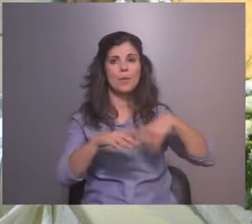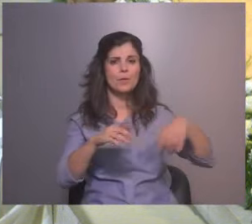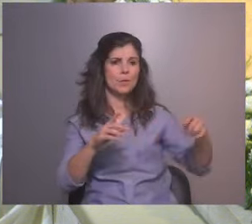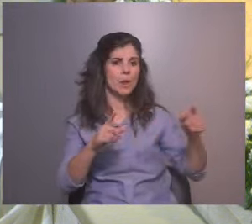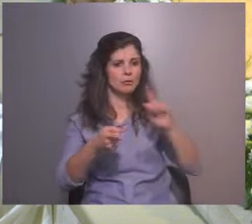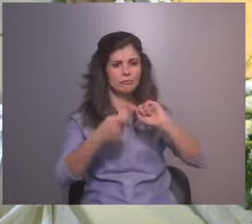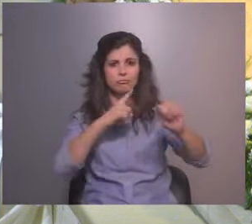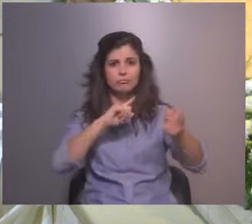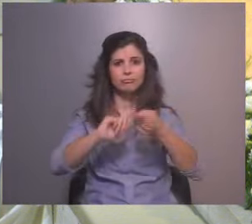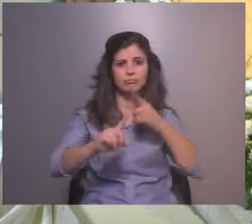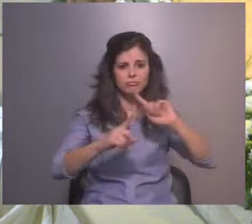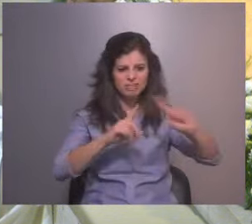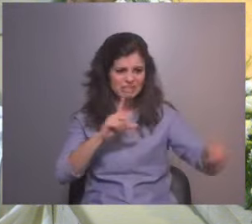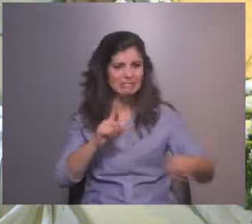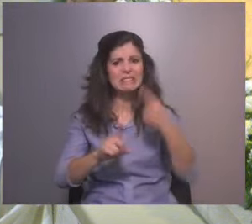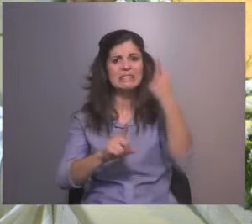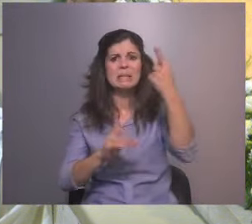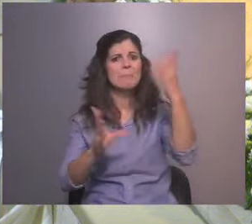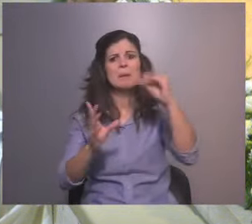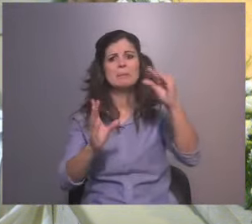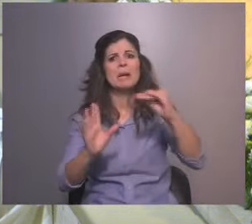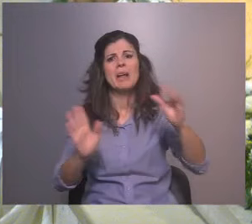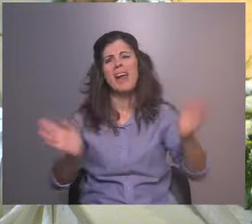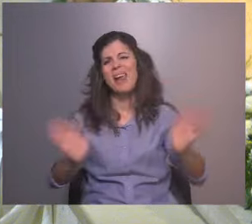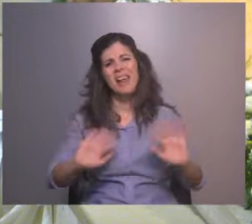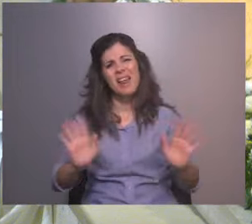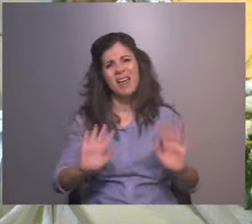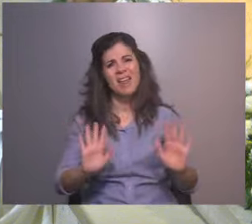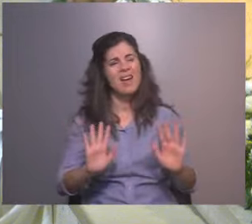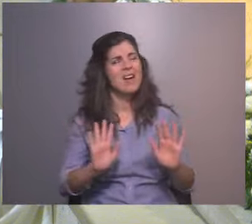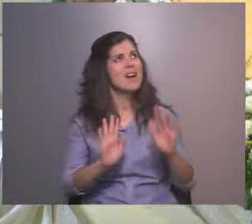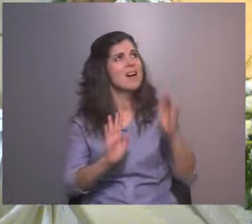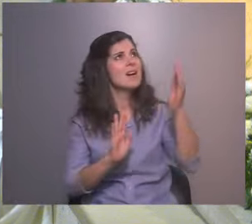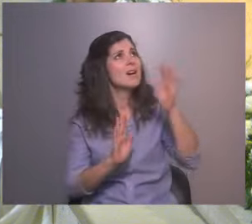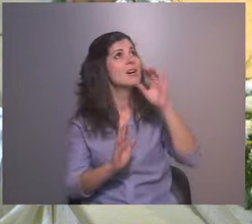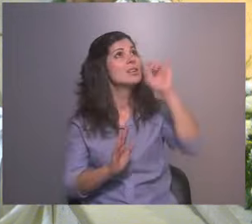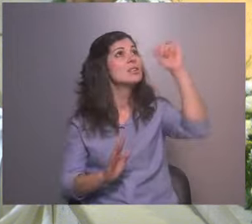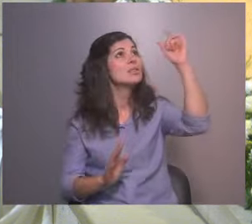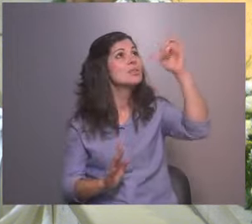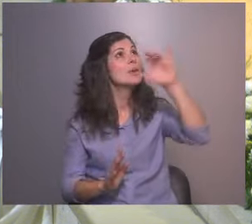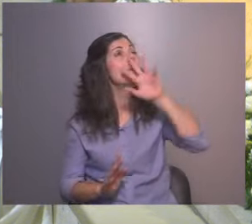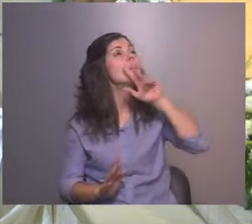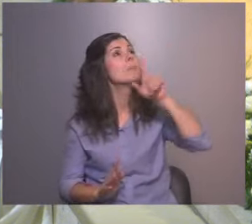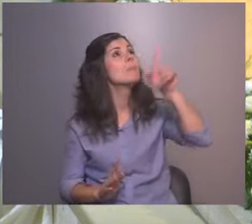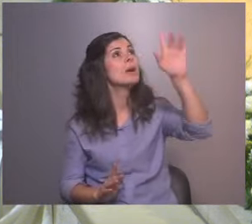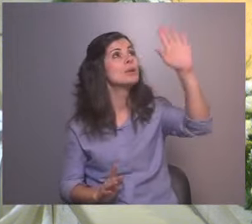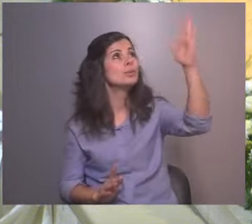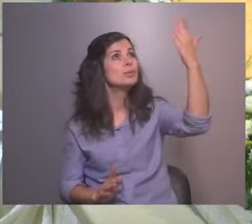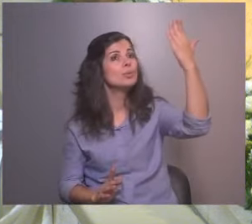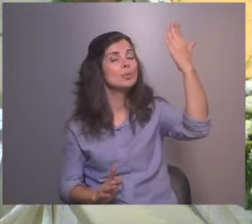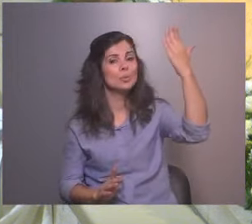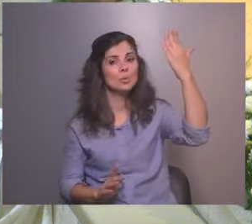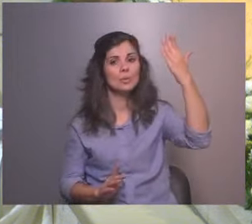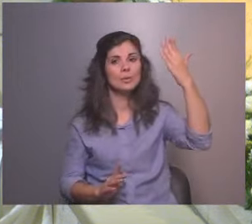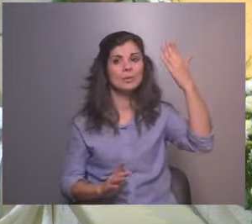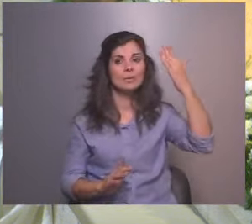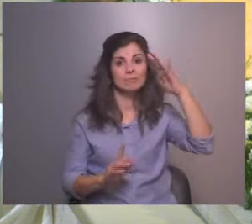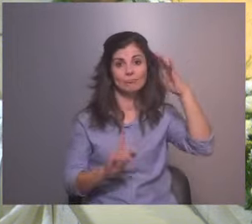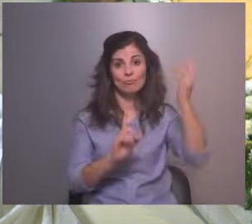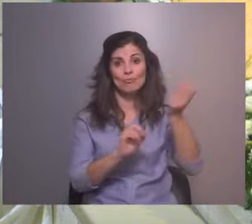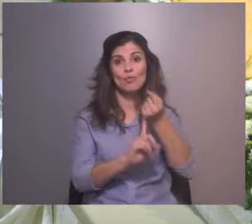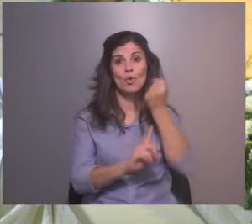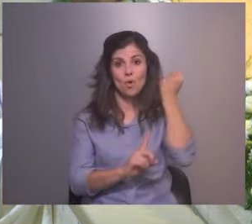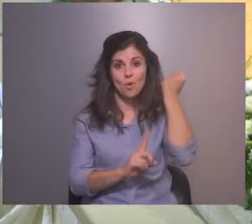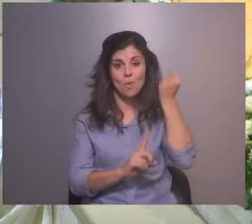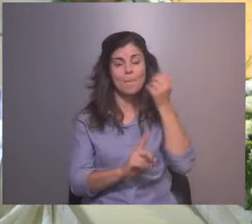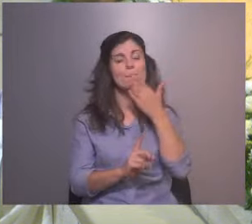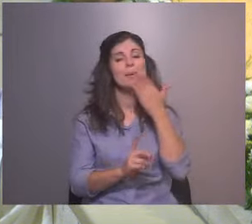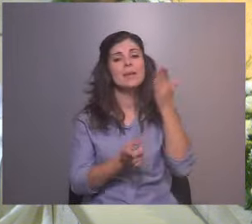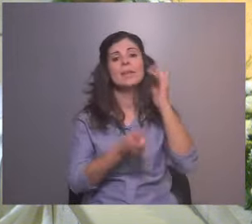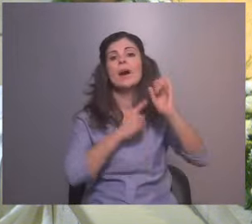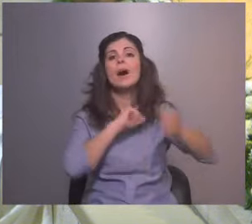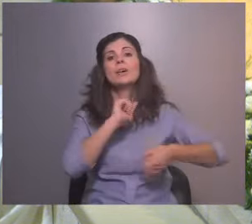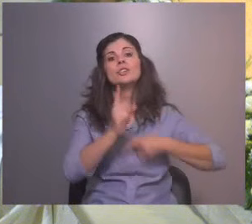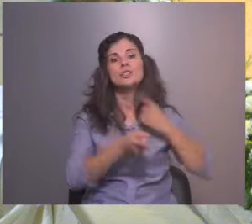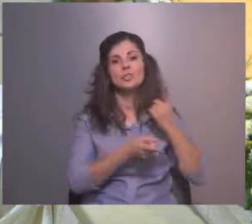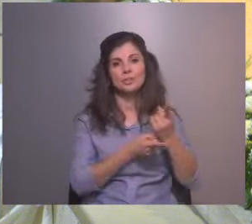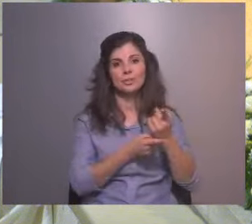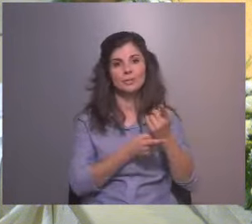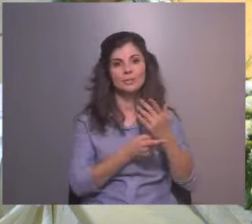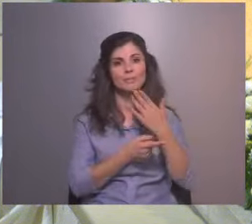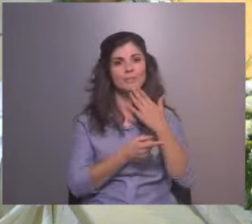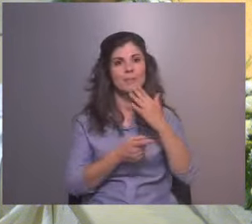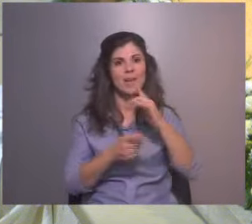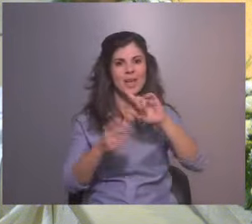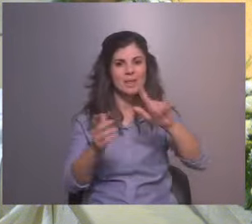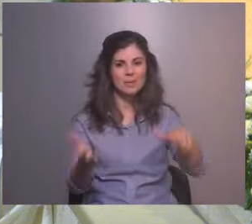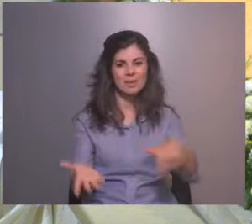se transformem em foices. Pedimos à Mãe do Rei Legislador, pedimos-lhe